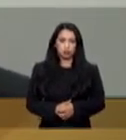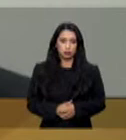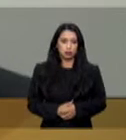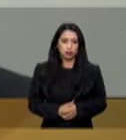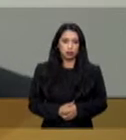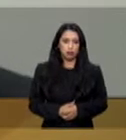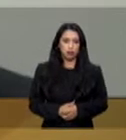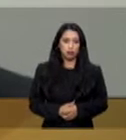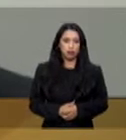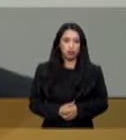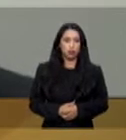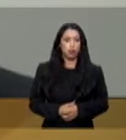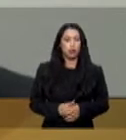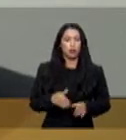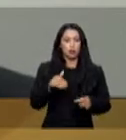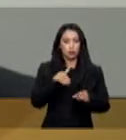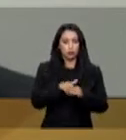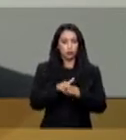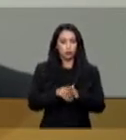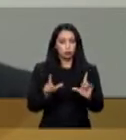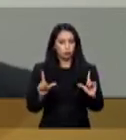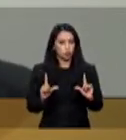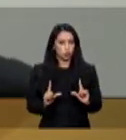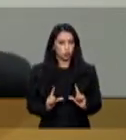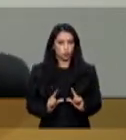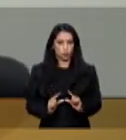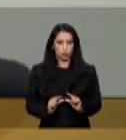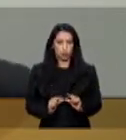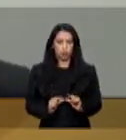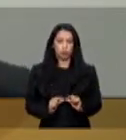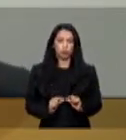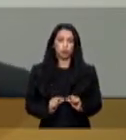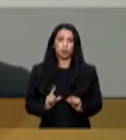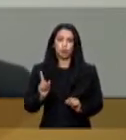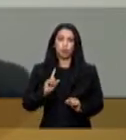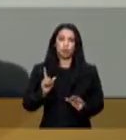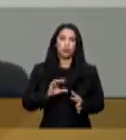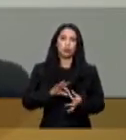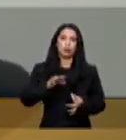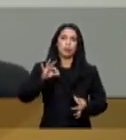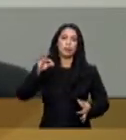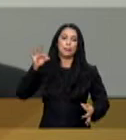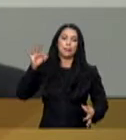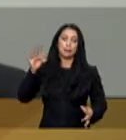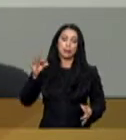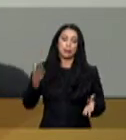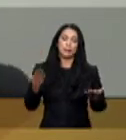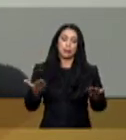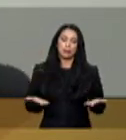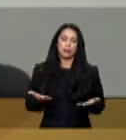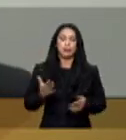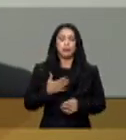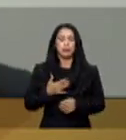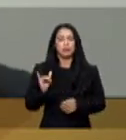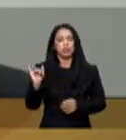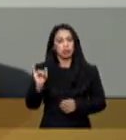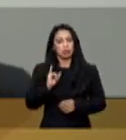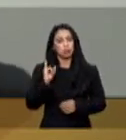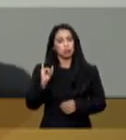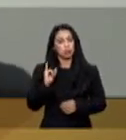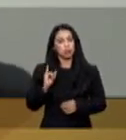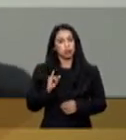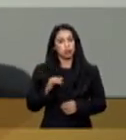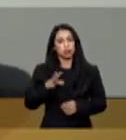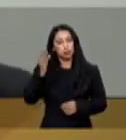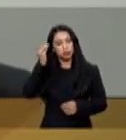Ministro Nunes Marques. Para não me alongar, em que pese a relevância do tema. Cinge-se